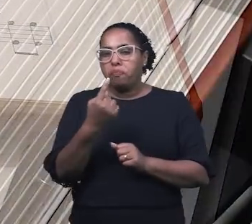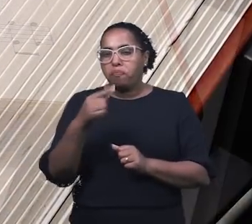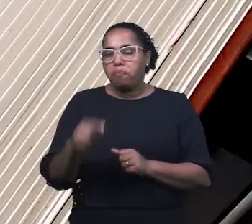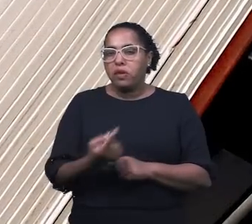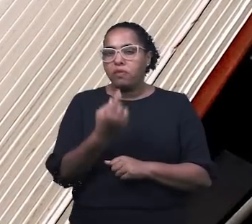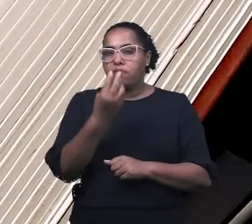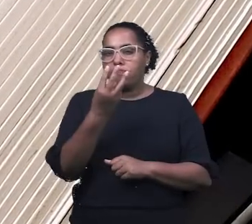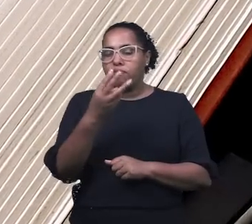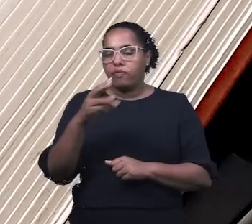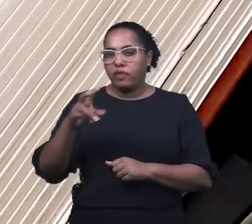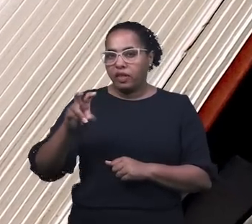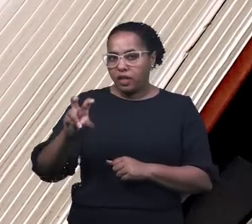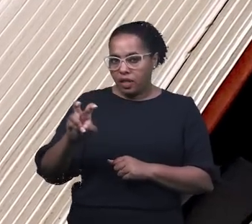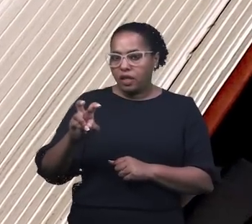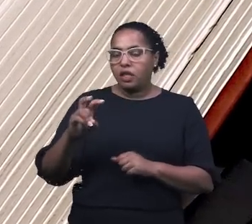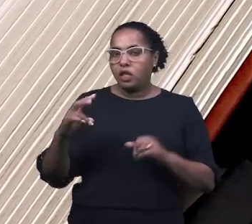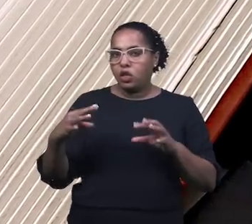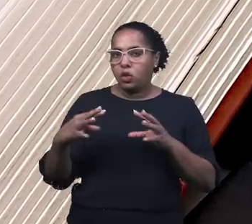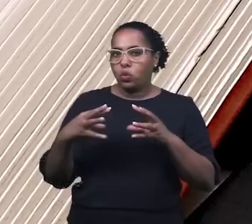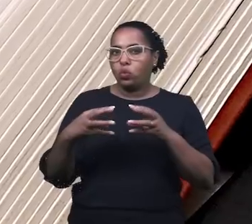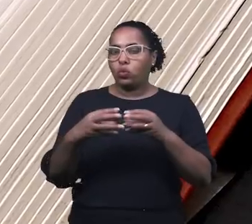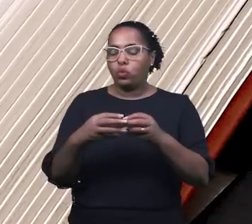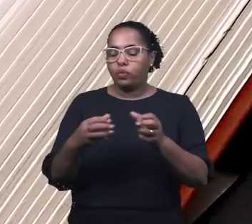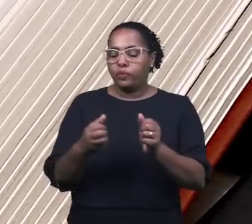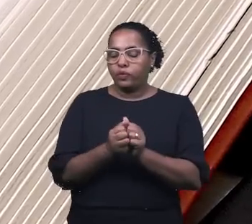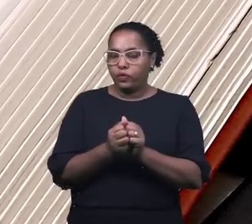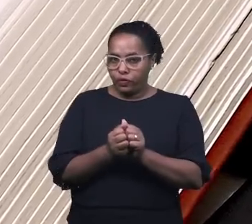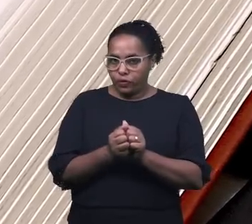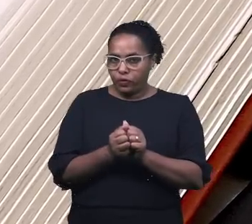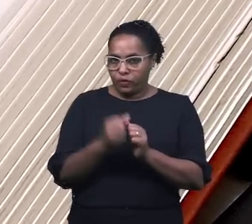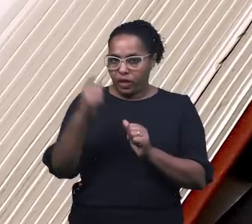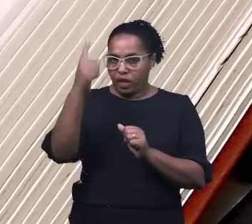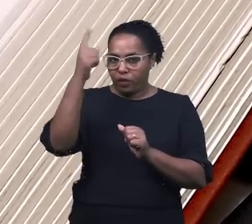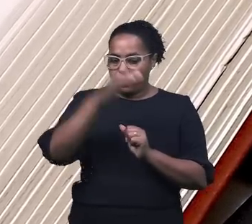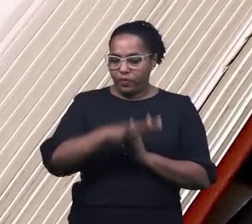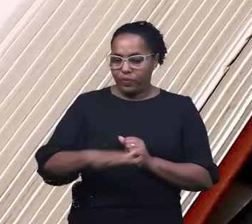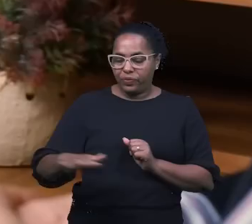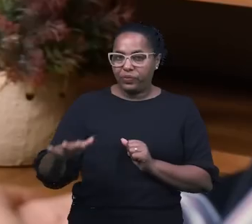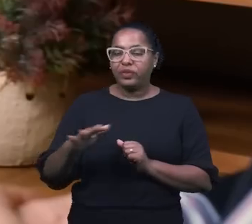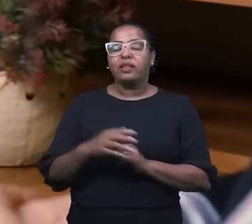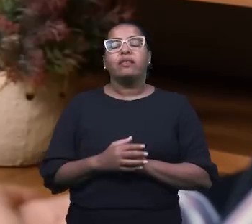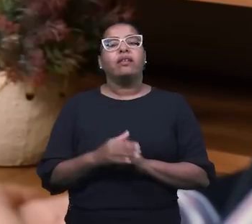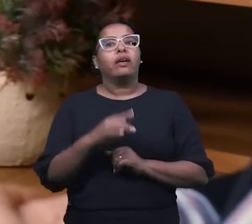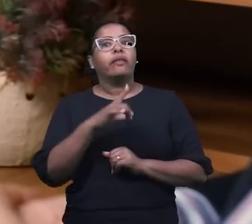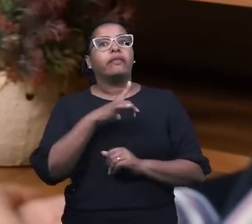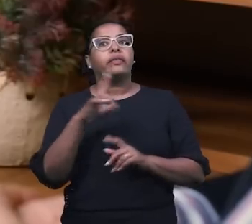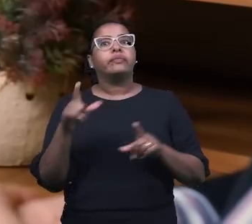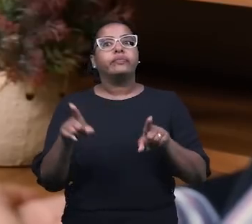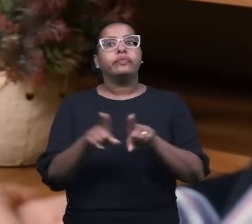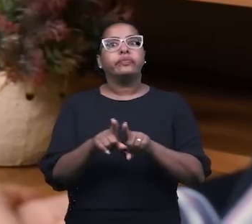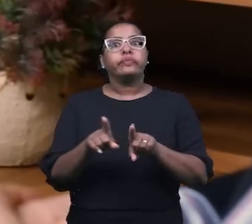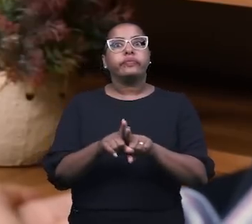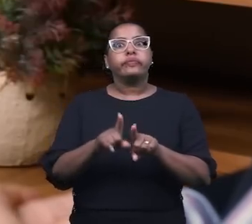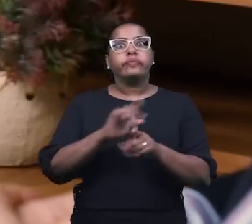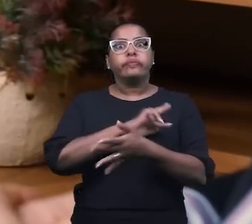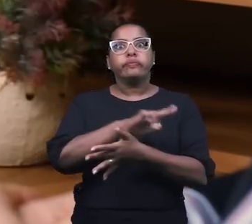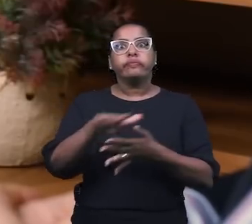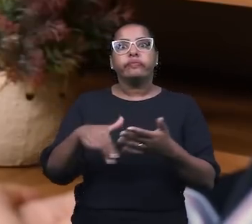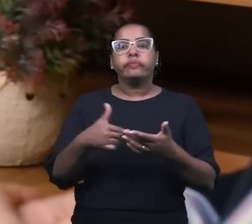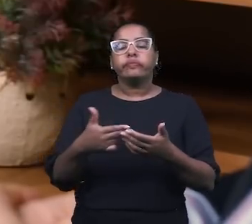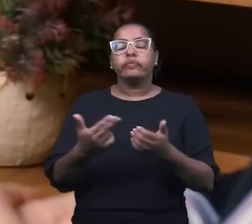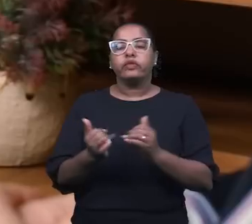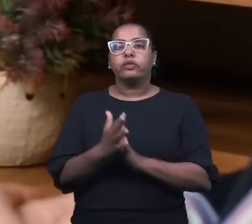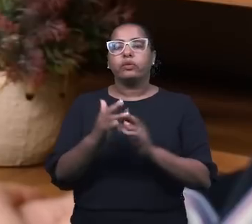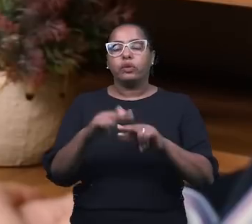hinos, entre louvores de adultos e louvores infantis. E nós temos muitos louvores porque, além